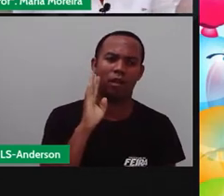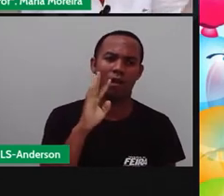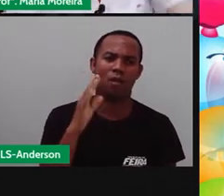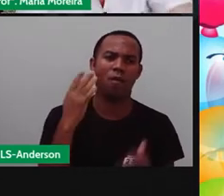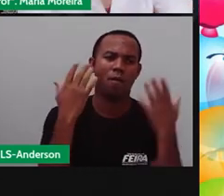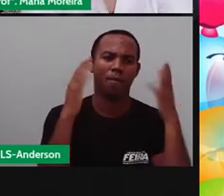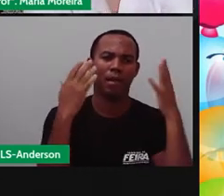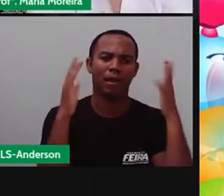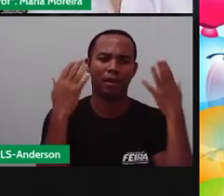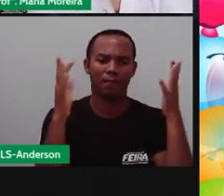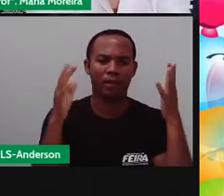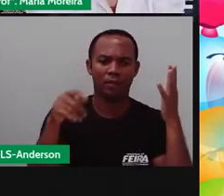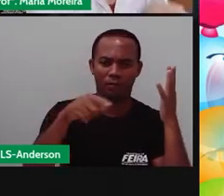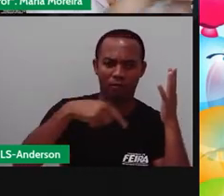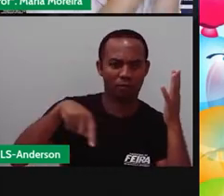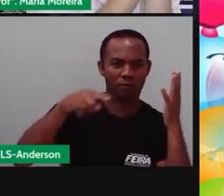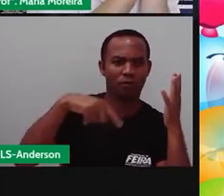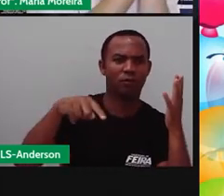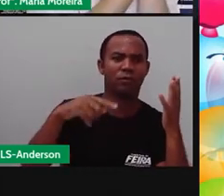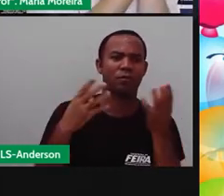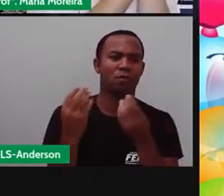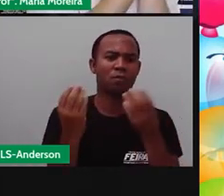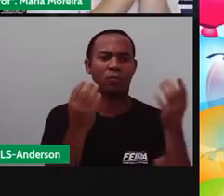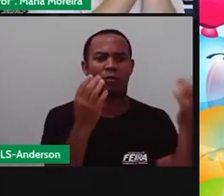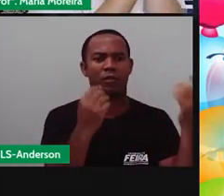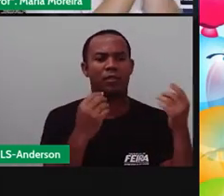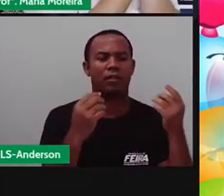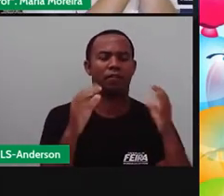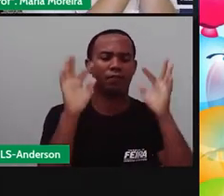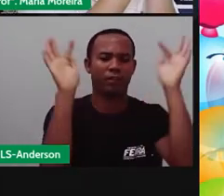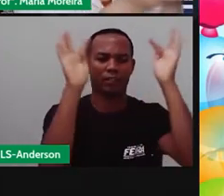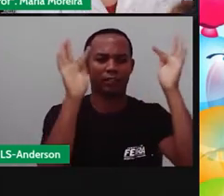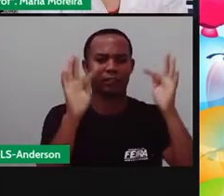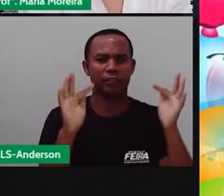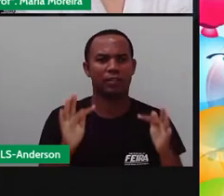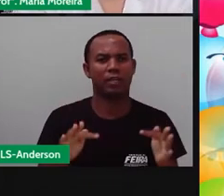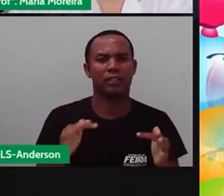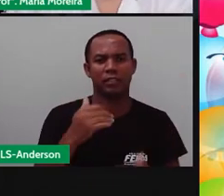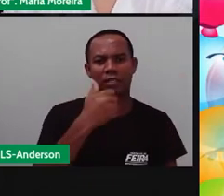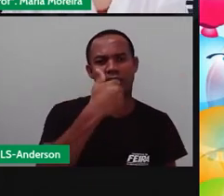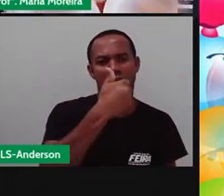Parabéns pra gente, Anderson, sem aula, sem aula, sem aula!